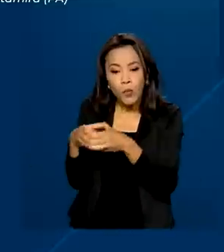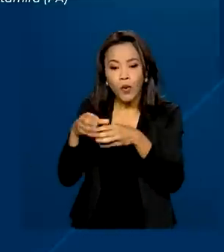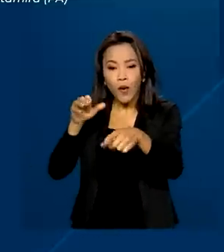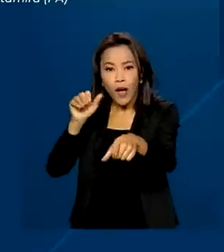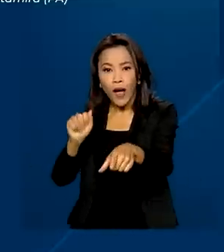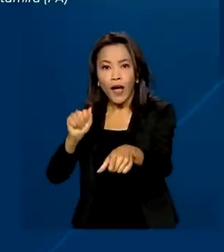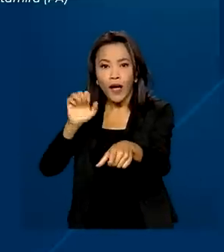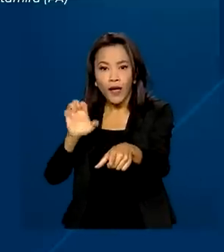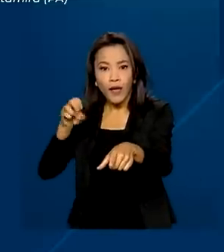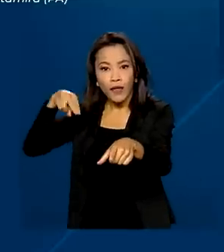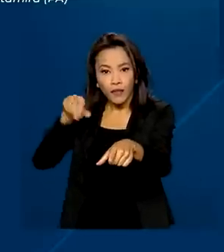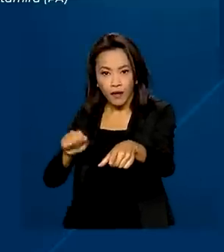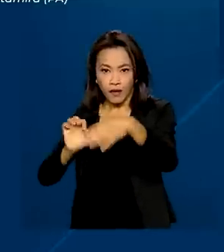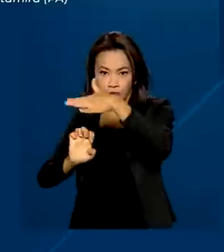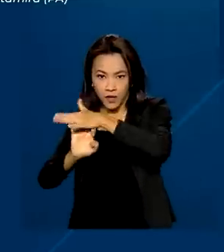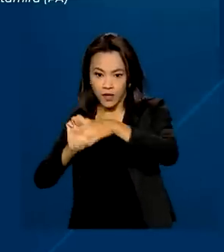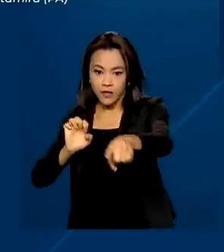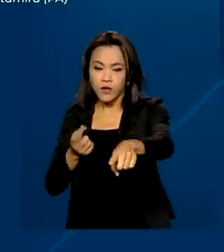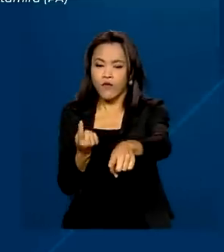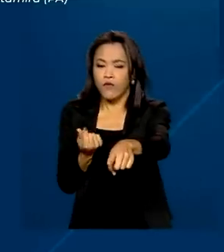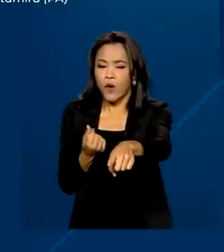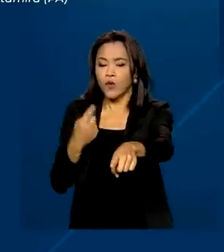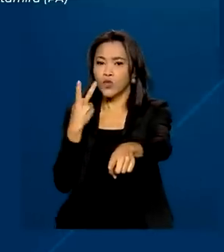Aena Internacional, pelo valor de